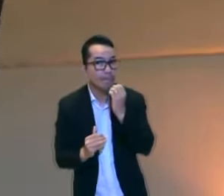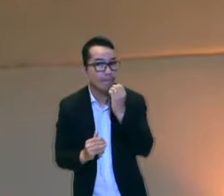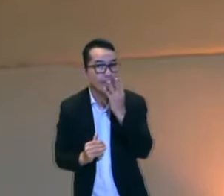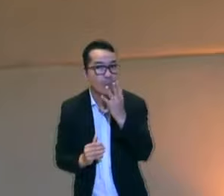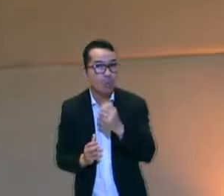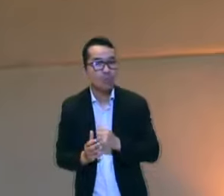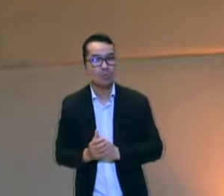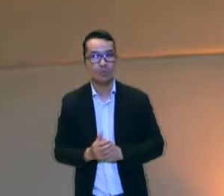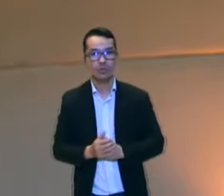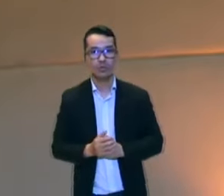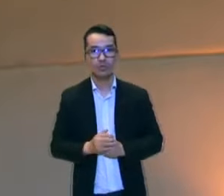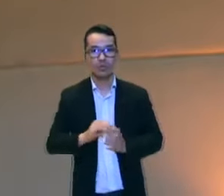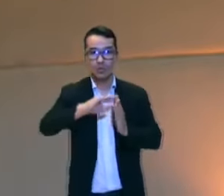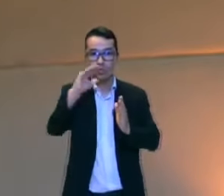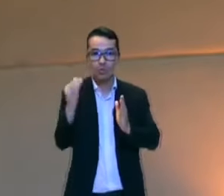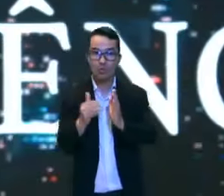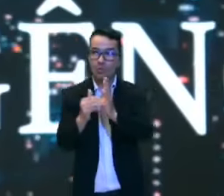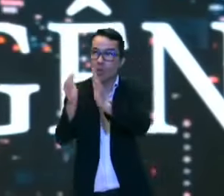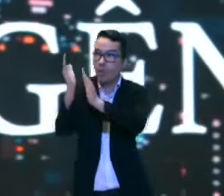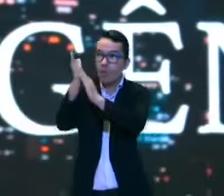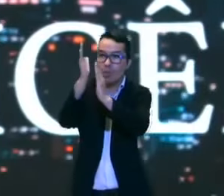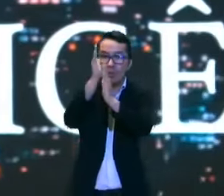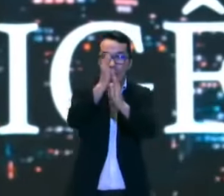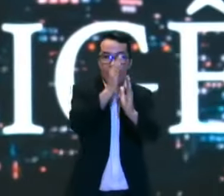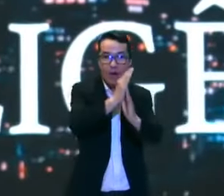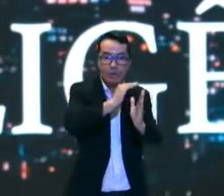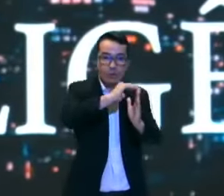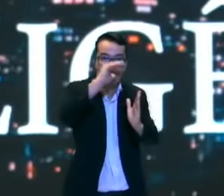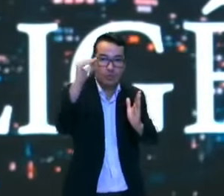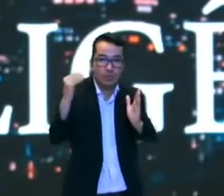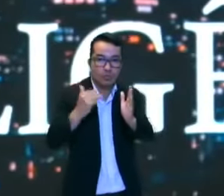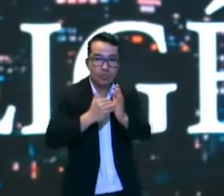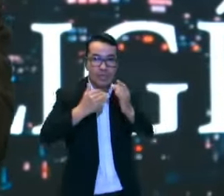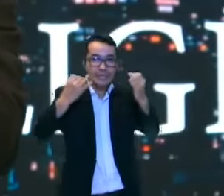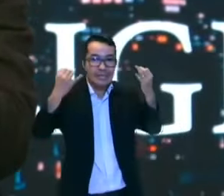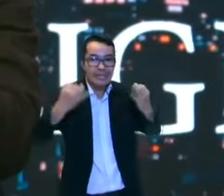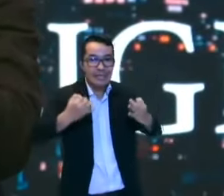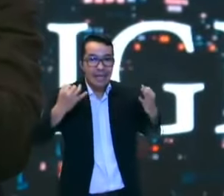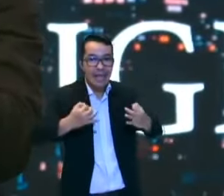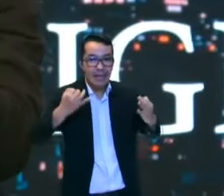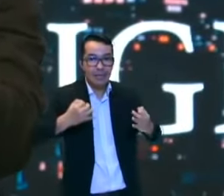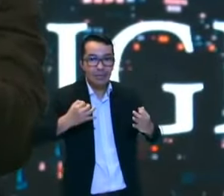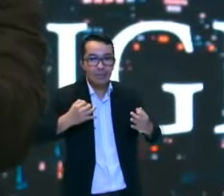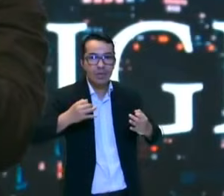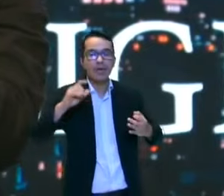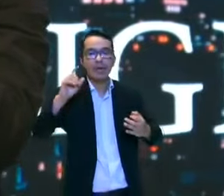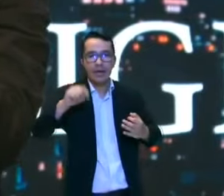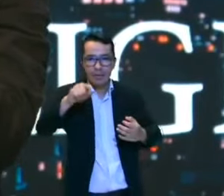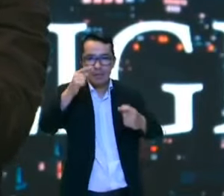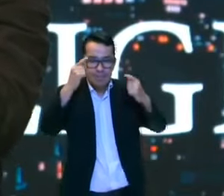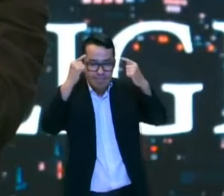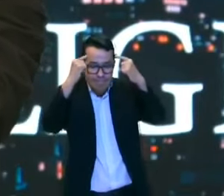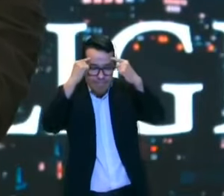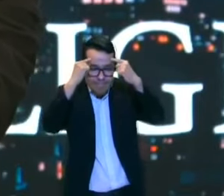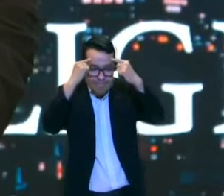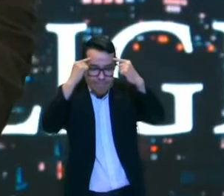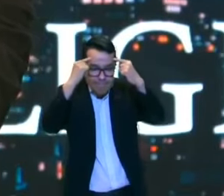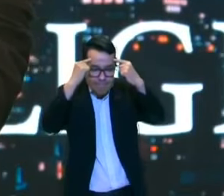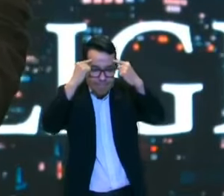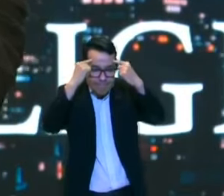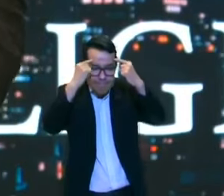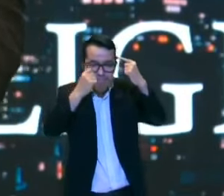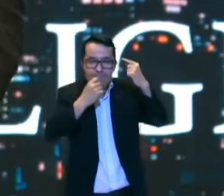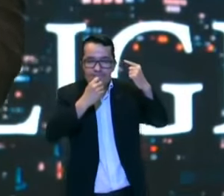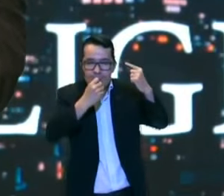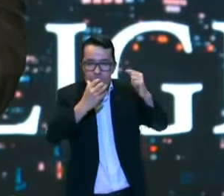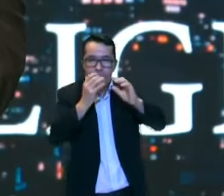se algum louvor existe, se alguma virtude há, nisto pensais. E a paz de Deus